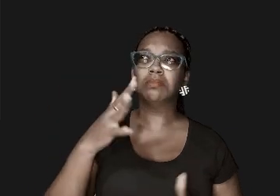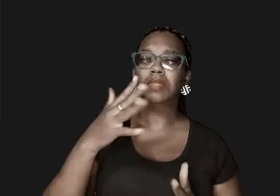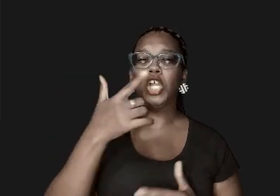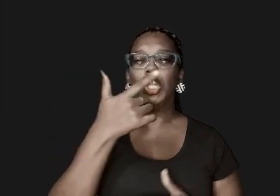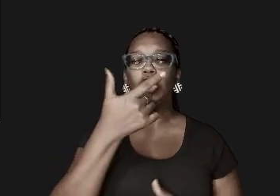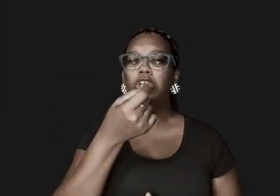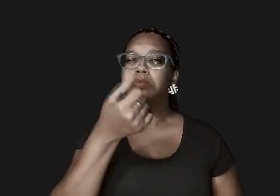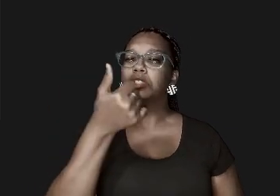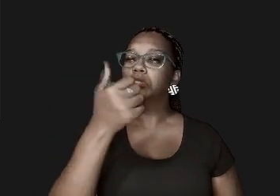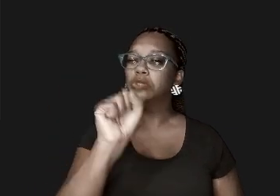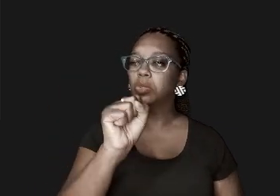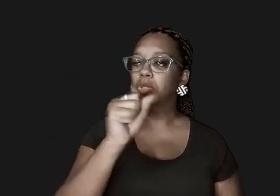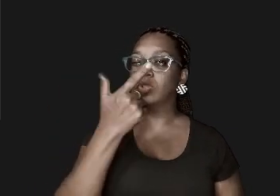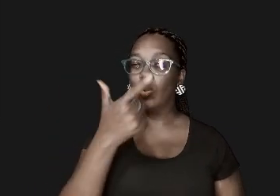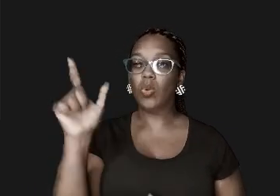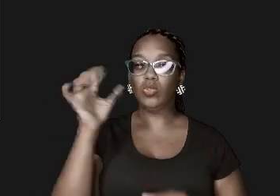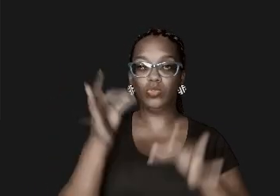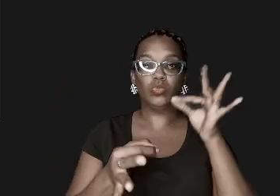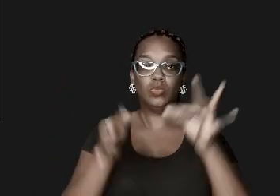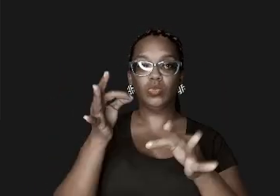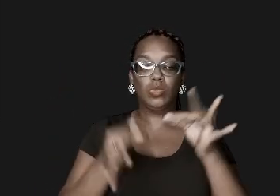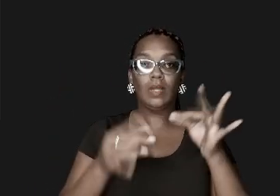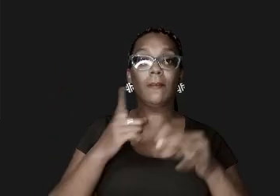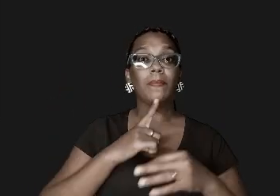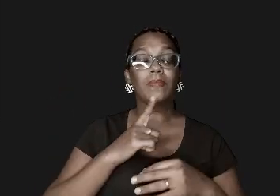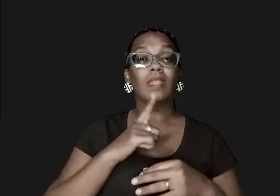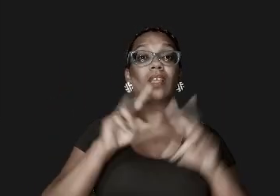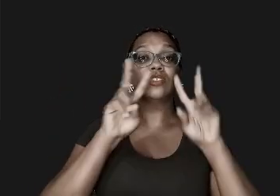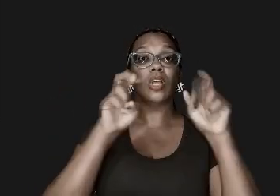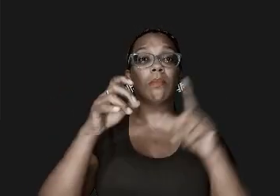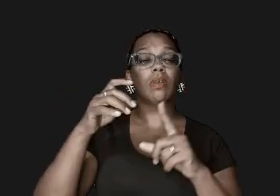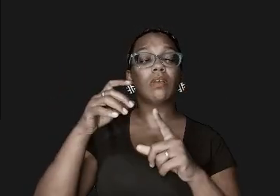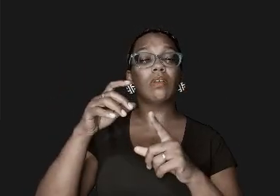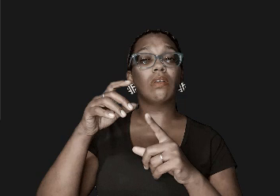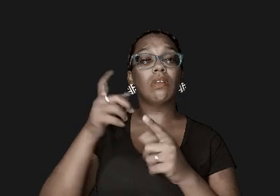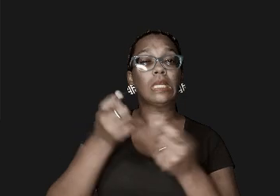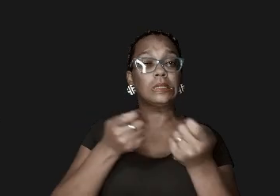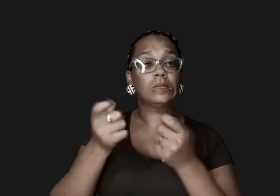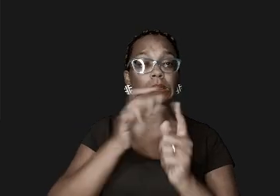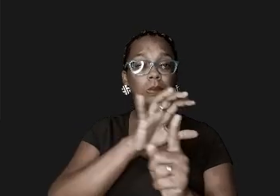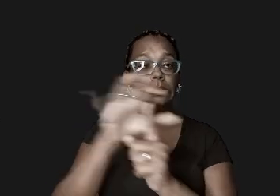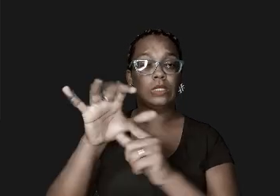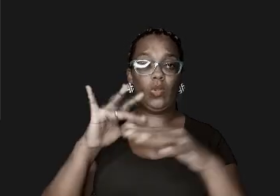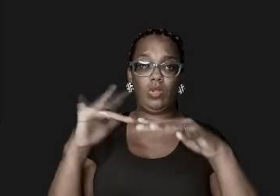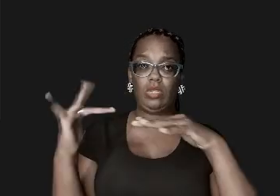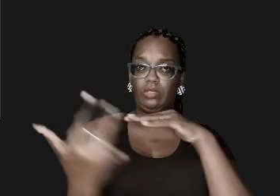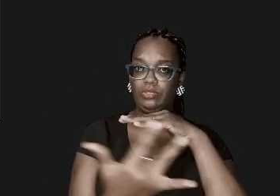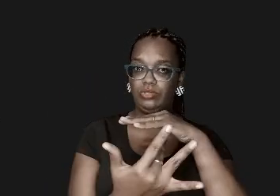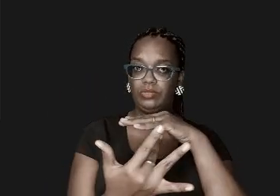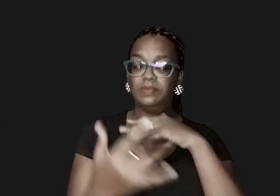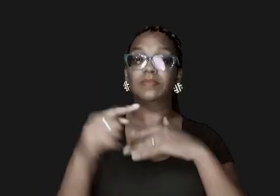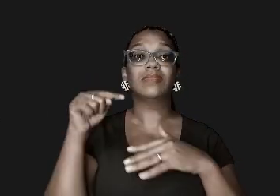manipulação utilizando a Internet mas a frente aqui acho que de 2018 nesse outro julgamento